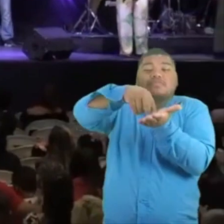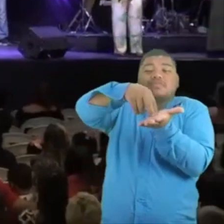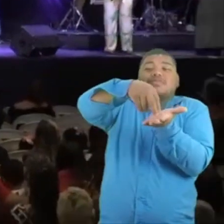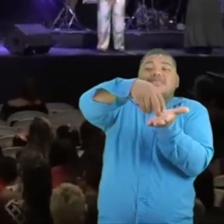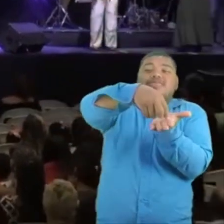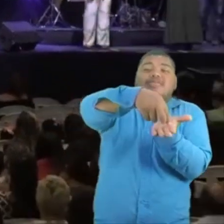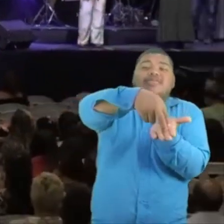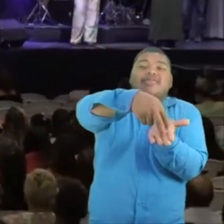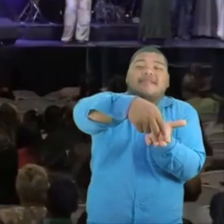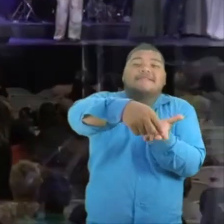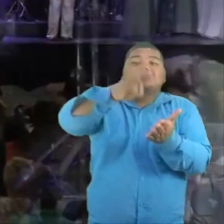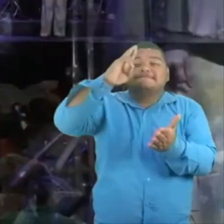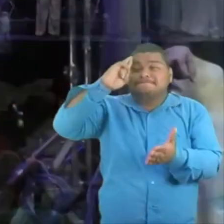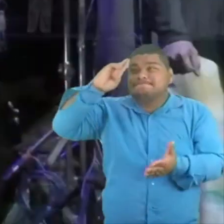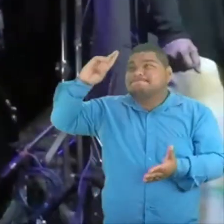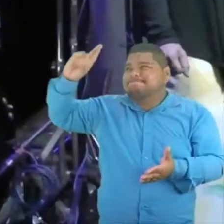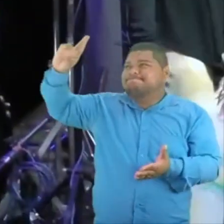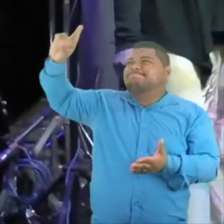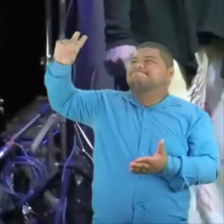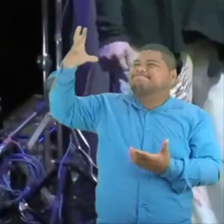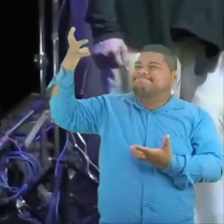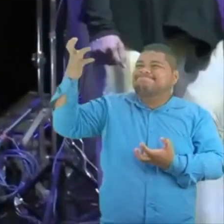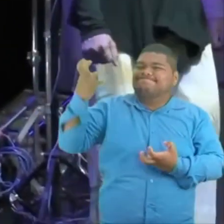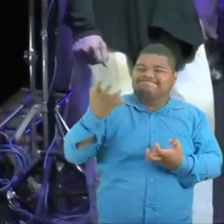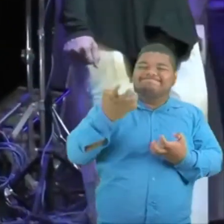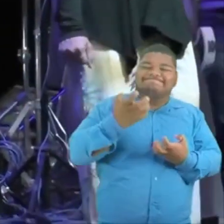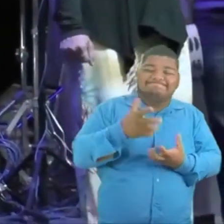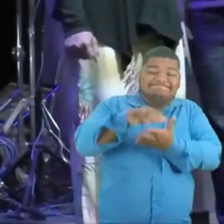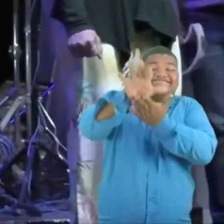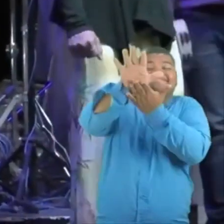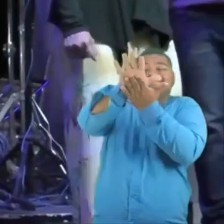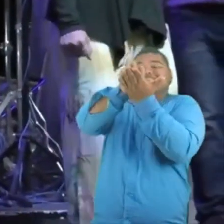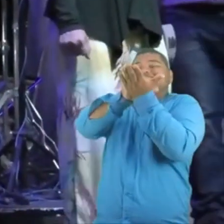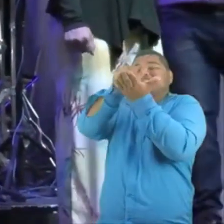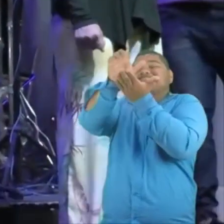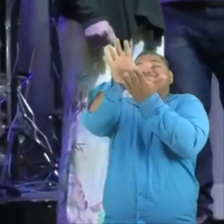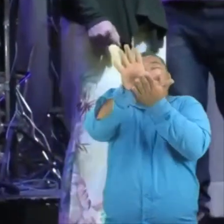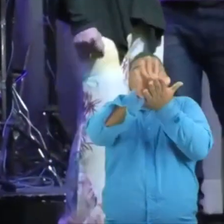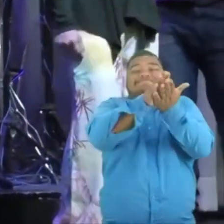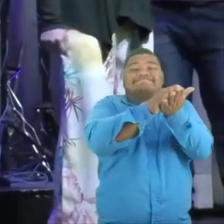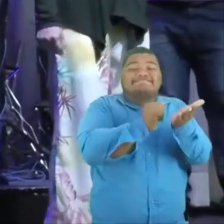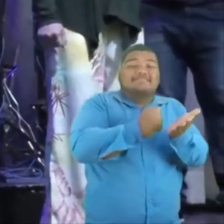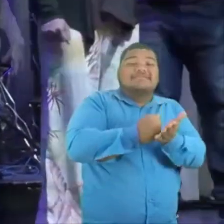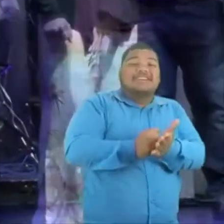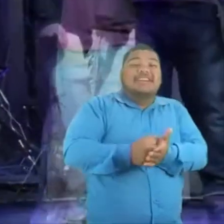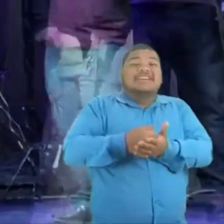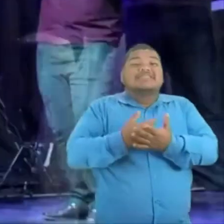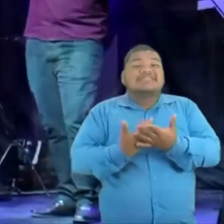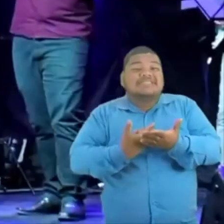caminhe, por onde quer que chame,